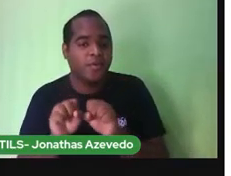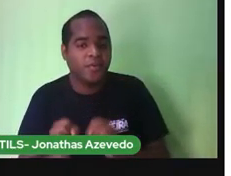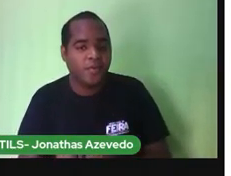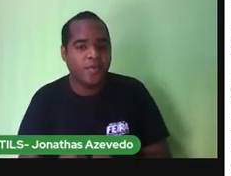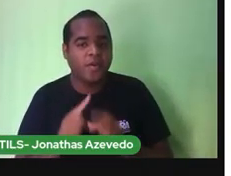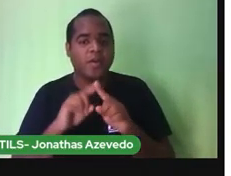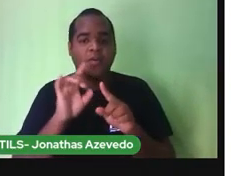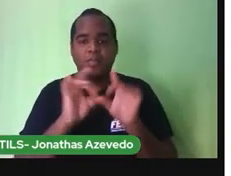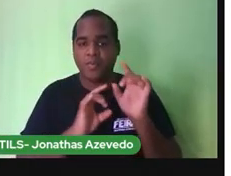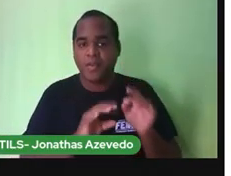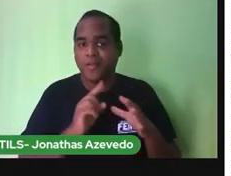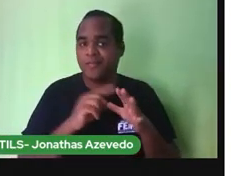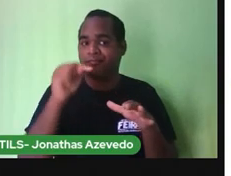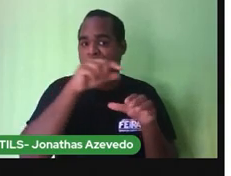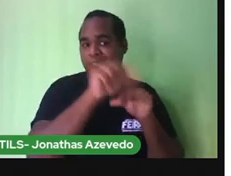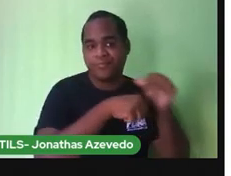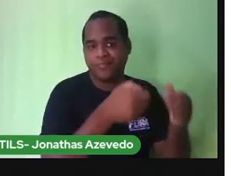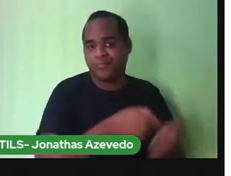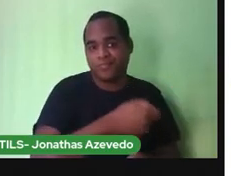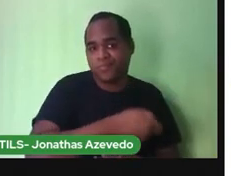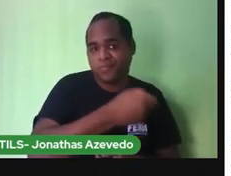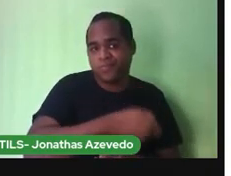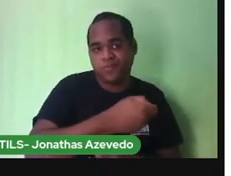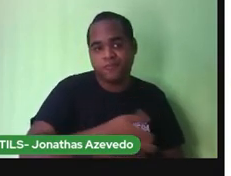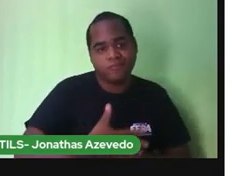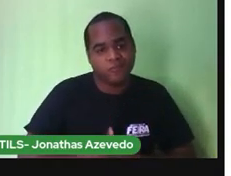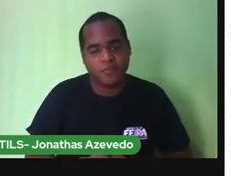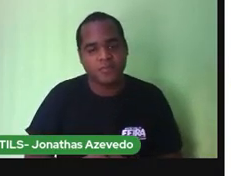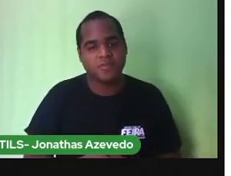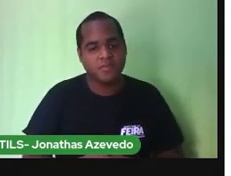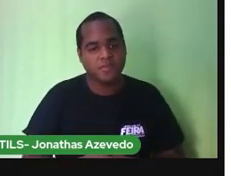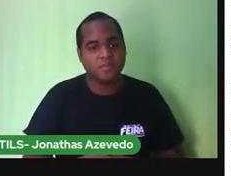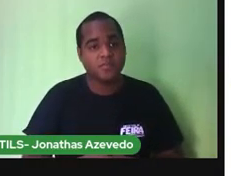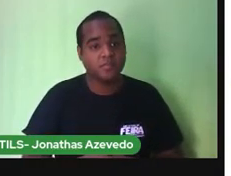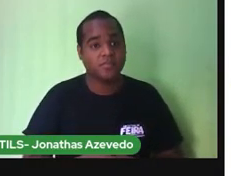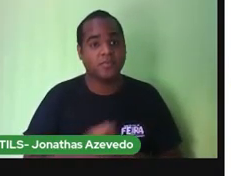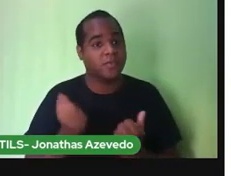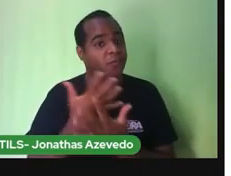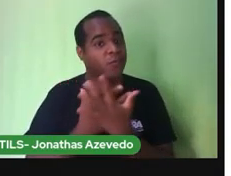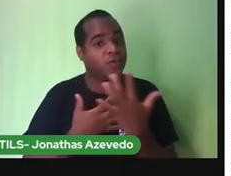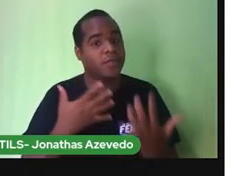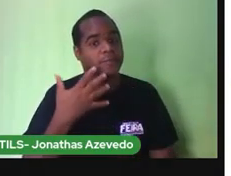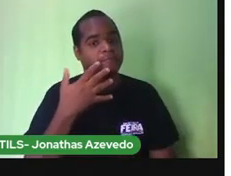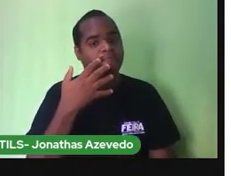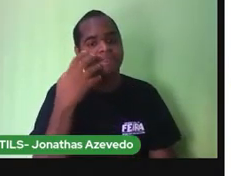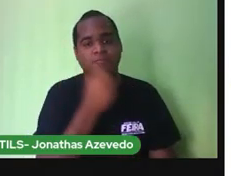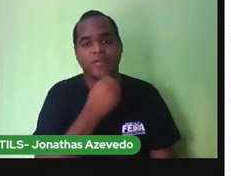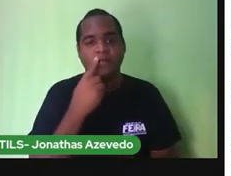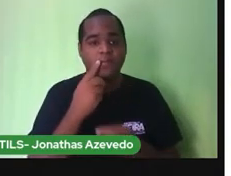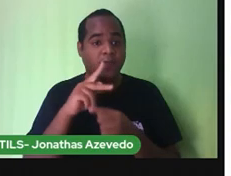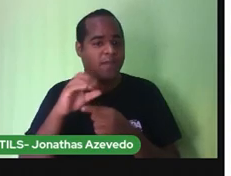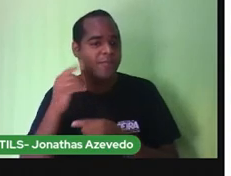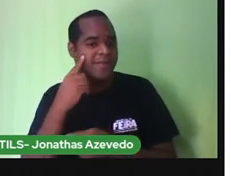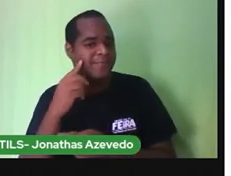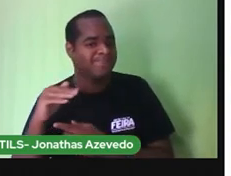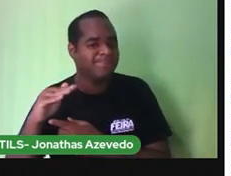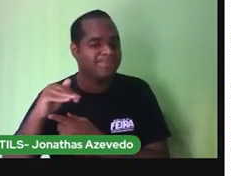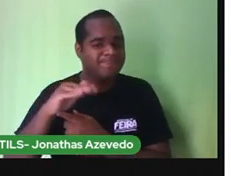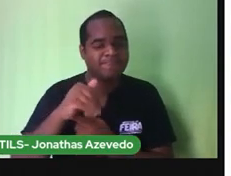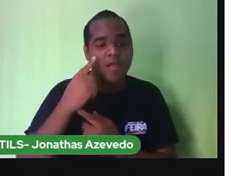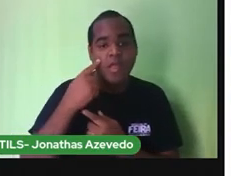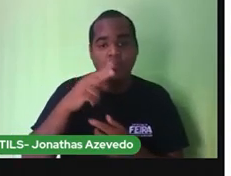que foi pra panela e a música Ela é bem o lá vem o pato pato aqui patacolá